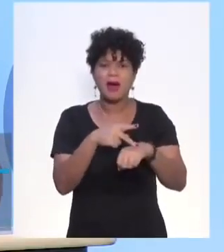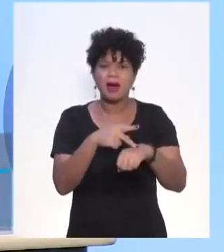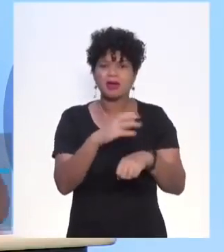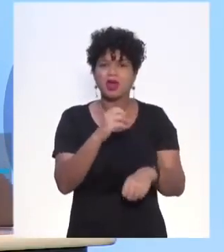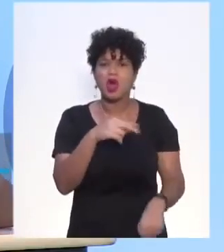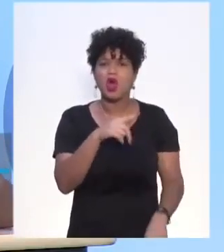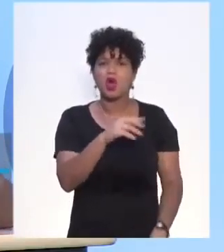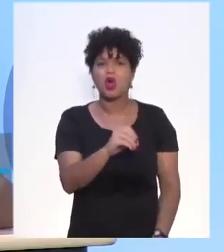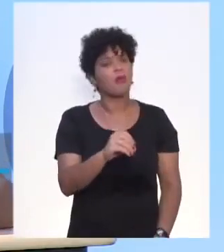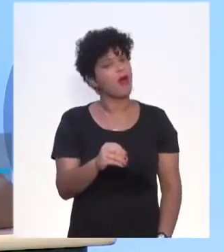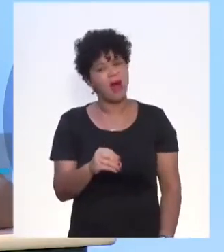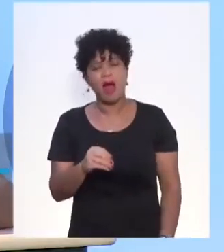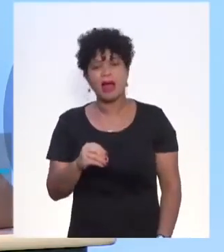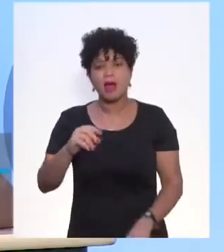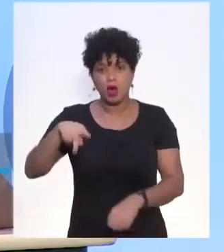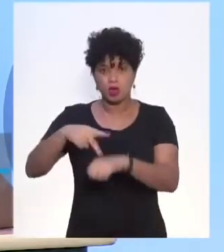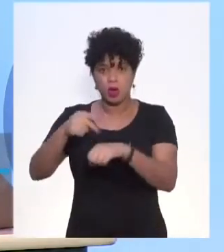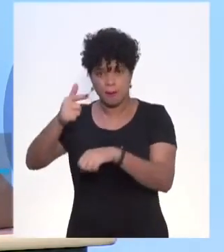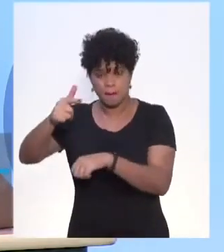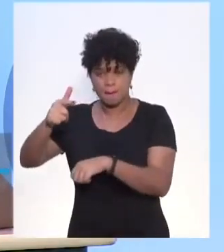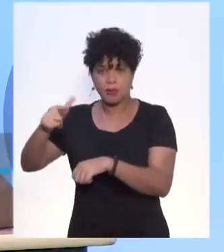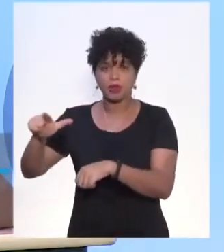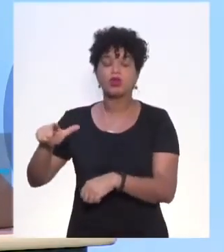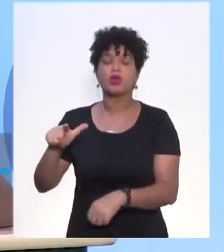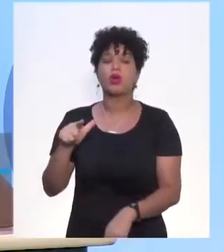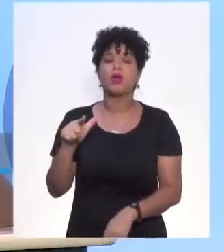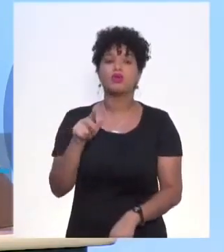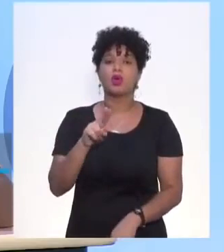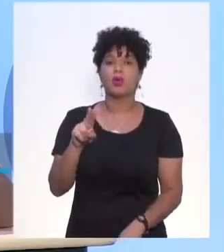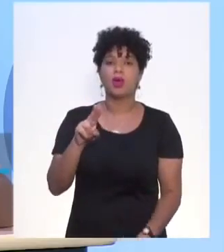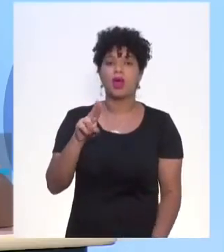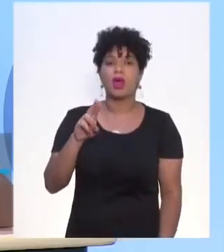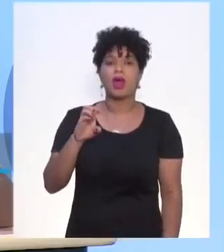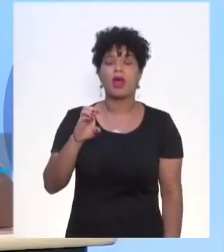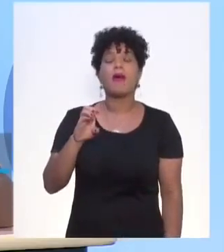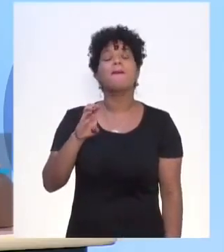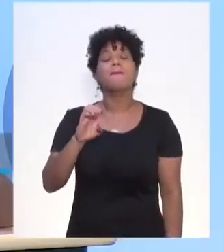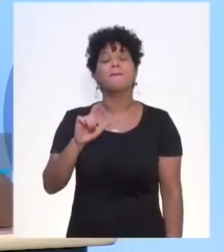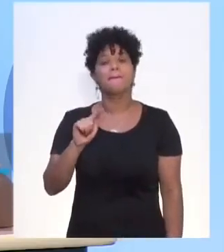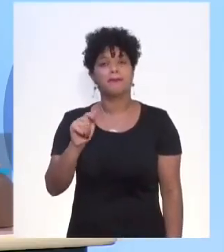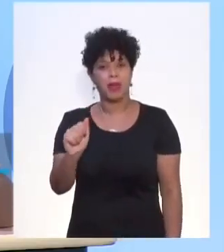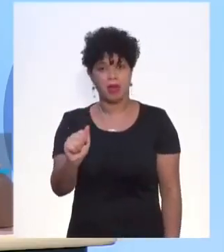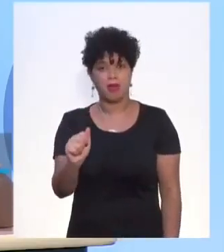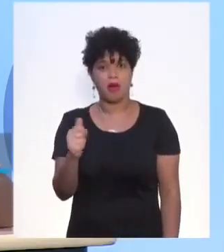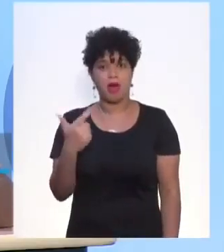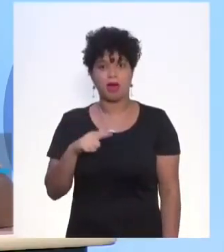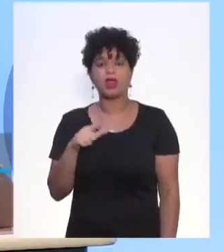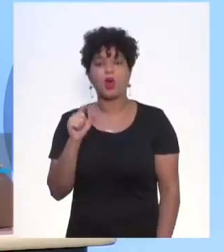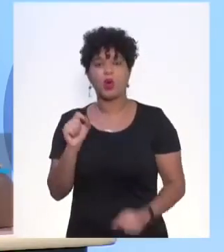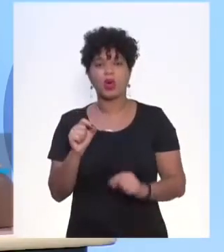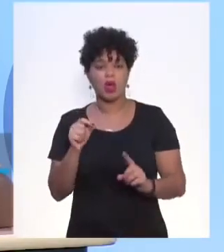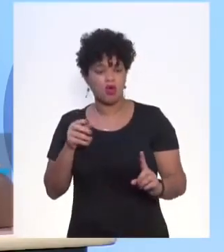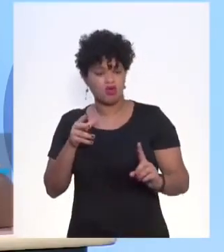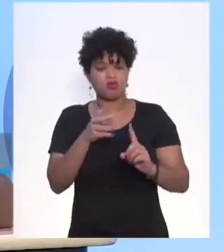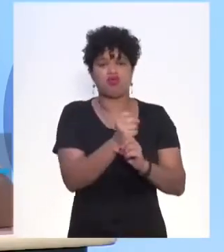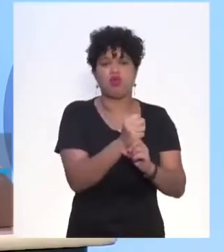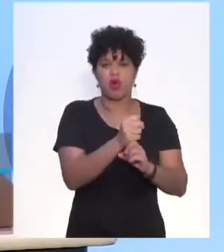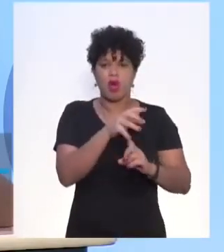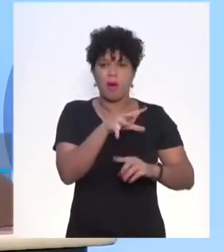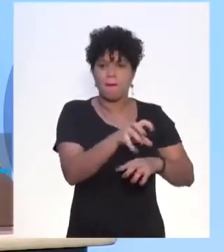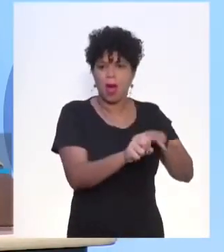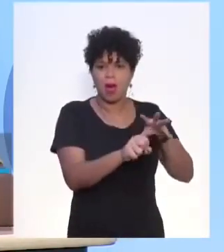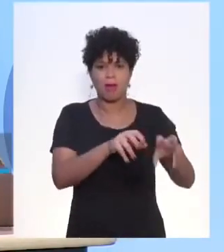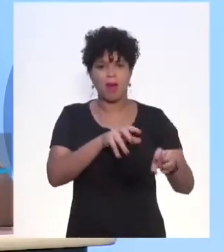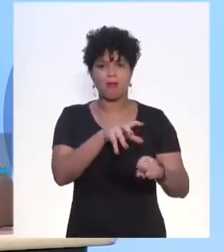a propriedade, né, do Congo, e aí o processo de colonização, né, que já não é o ideal, mas pelo menos